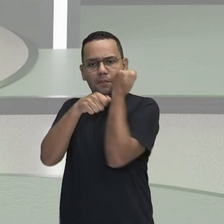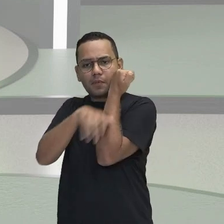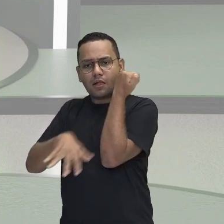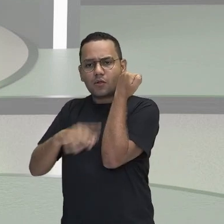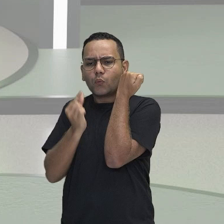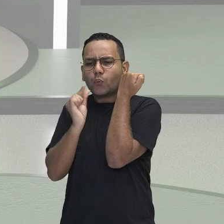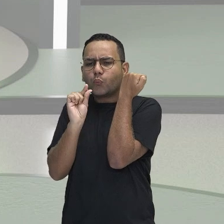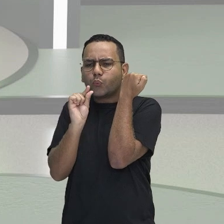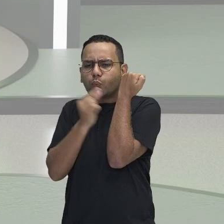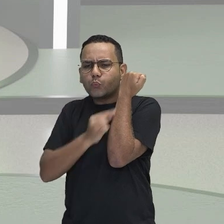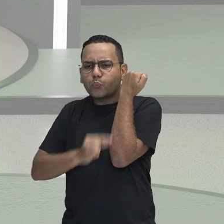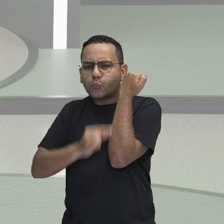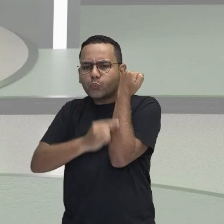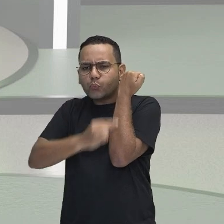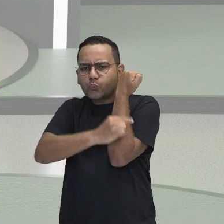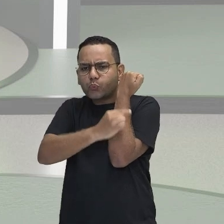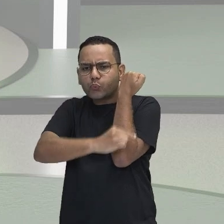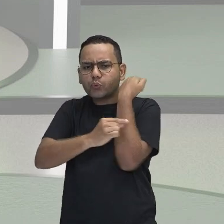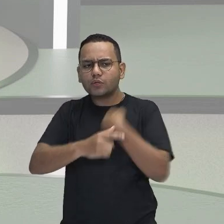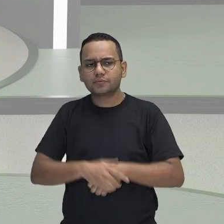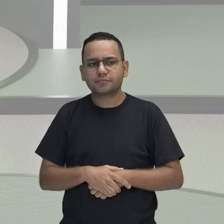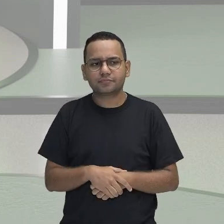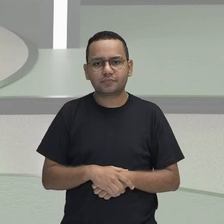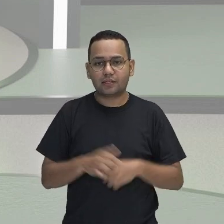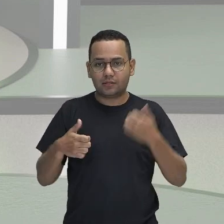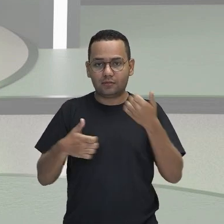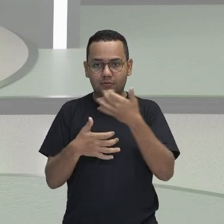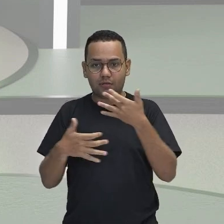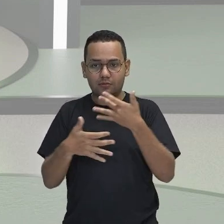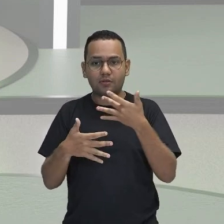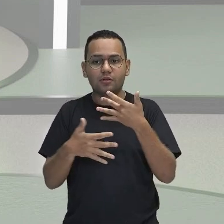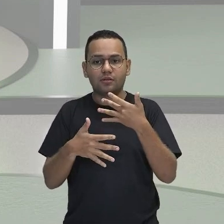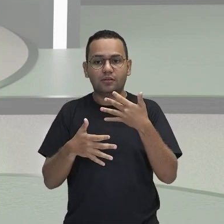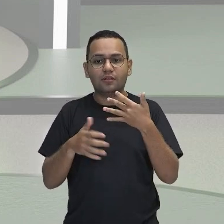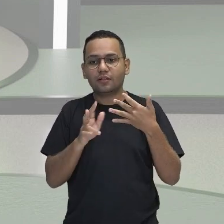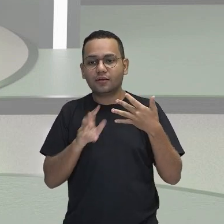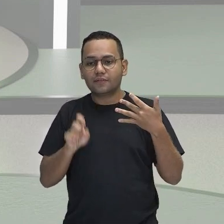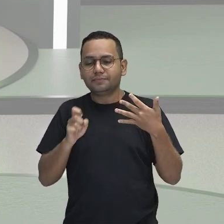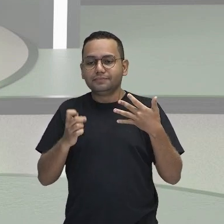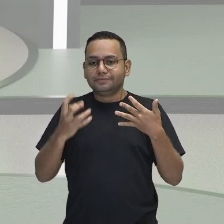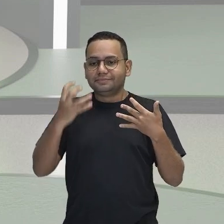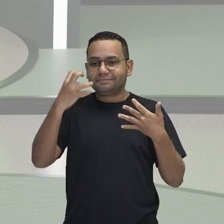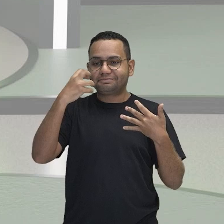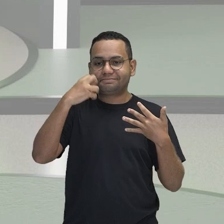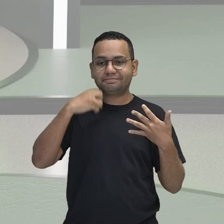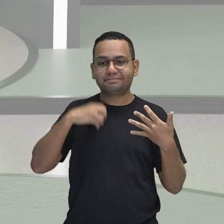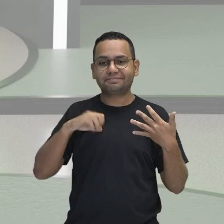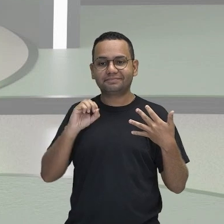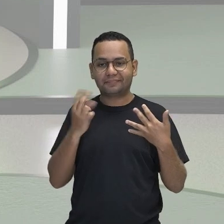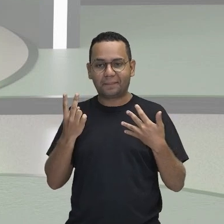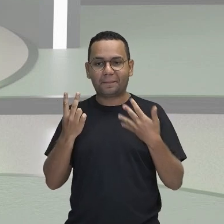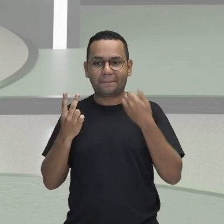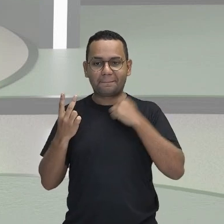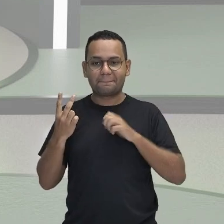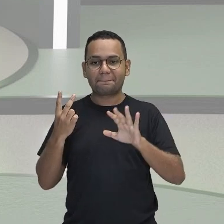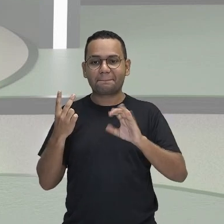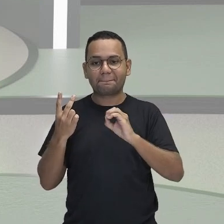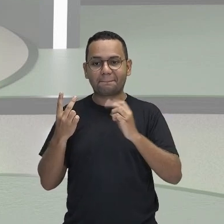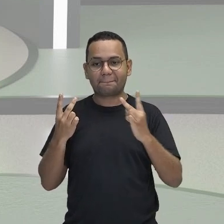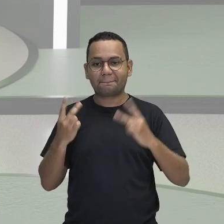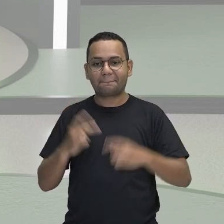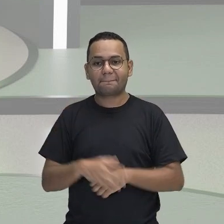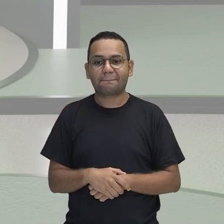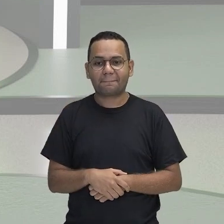os tecidos e fazer realmente a troca gasosa. Então, de maneira geral,